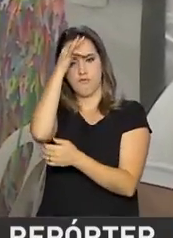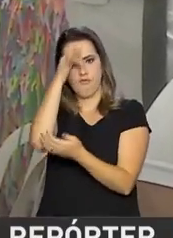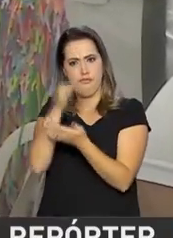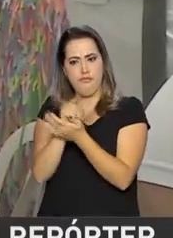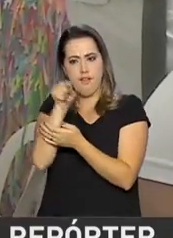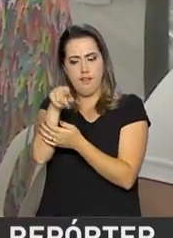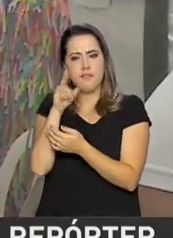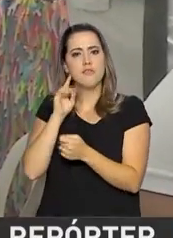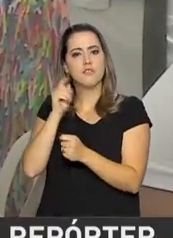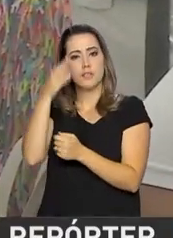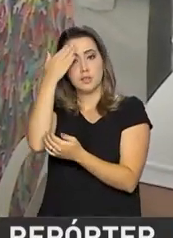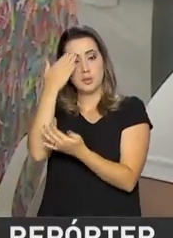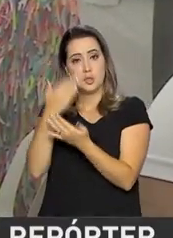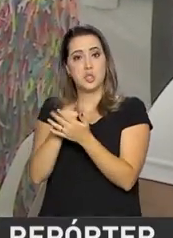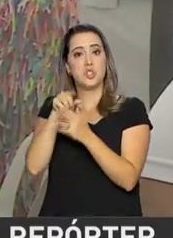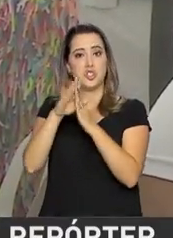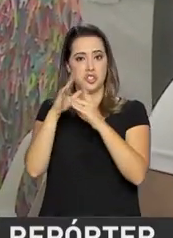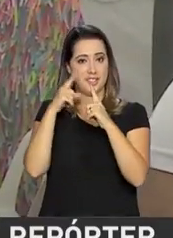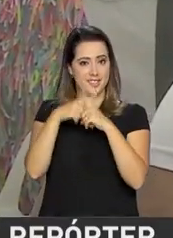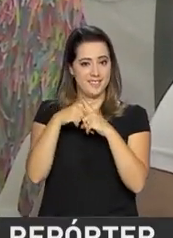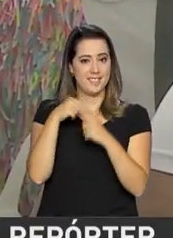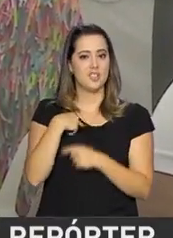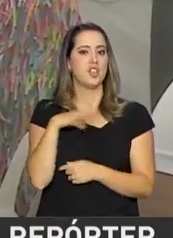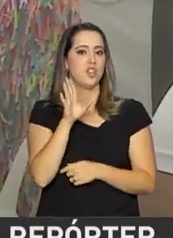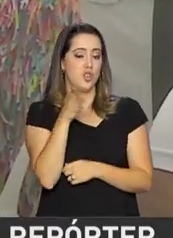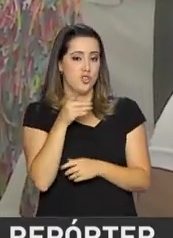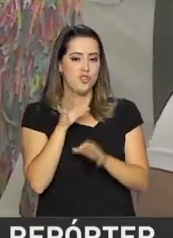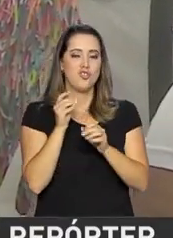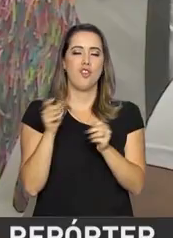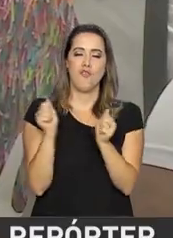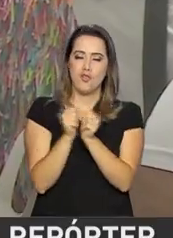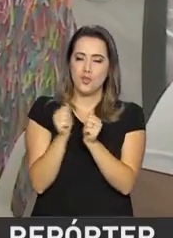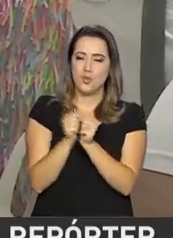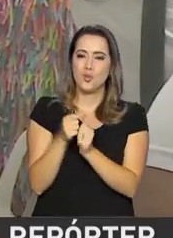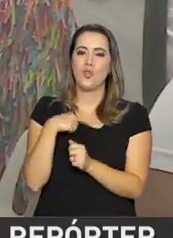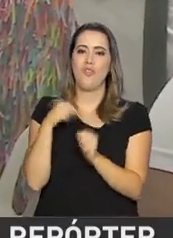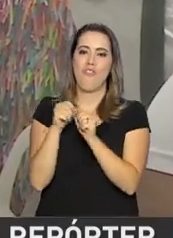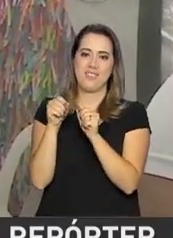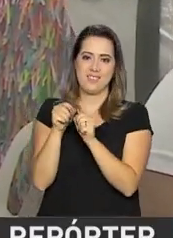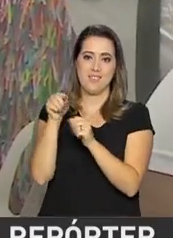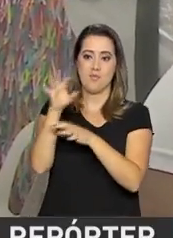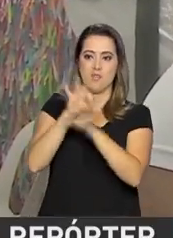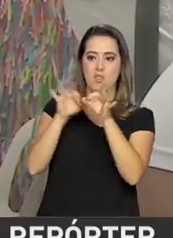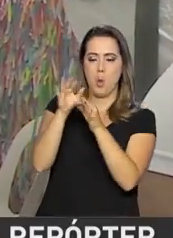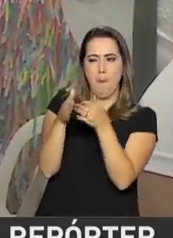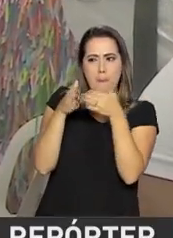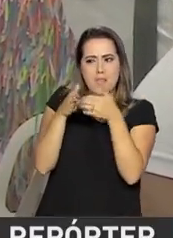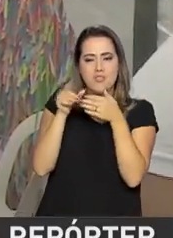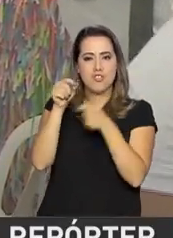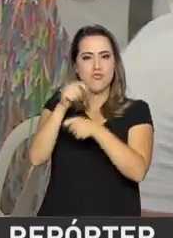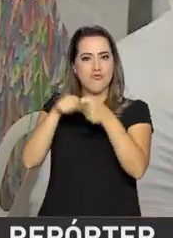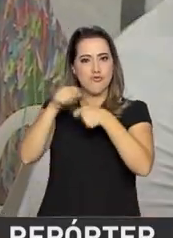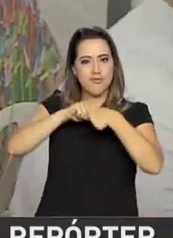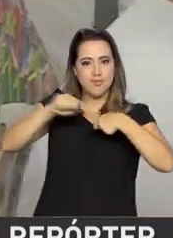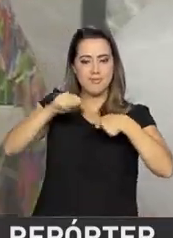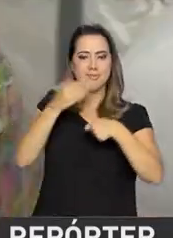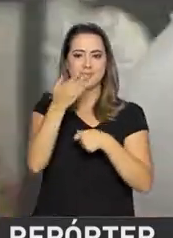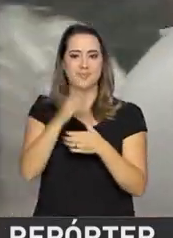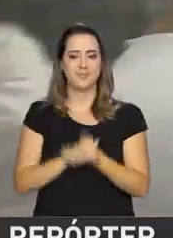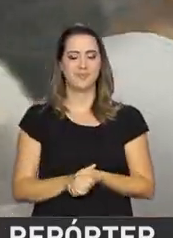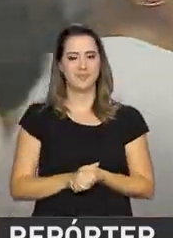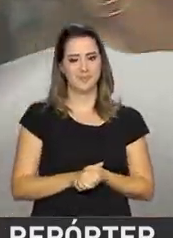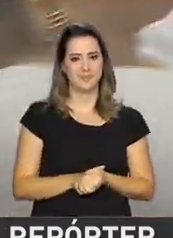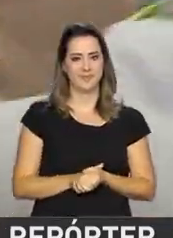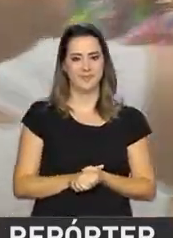na Basílica. E como eu já estou aqui, eu vou aproveitar para amarrar minha fitinha e fazer meu pedido ao Senhor do Bonfim.